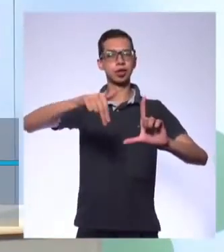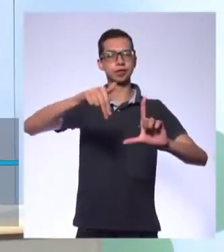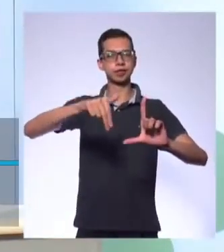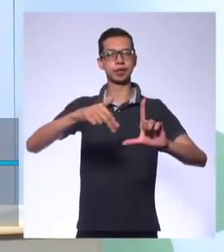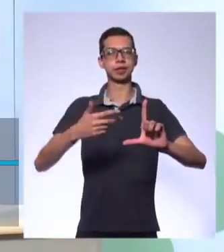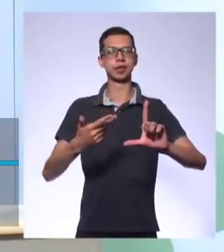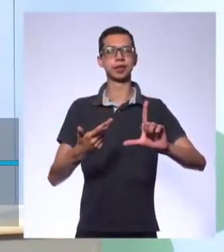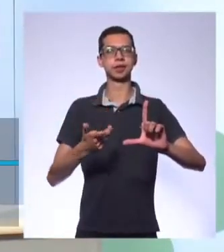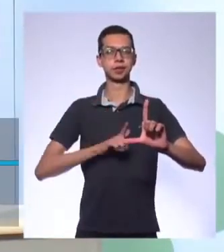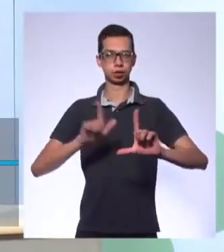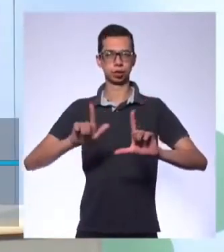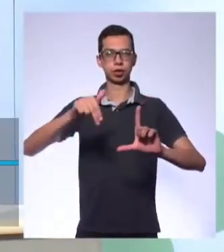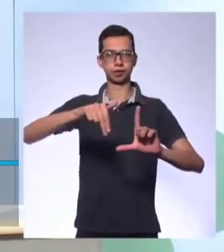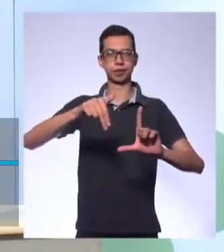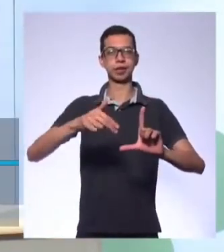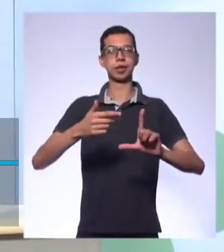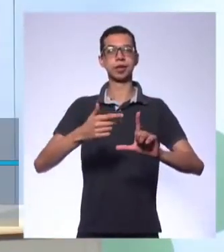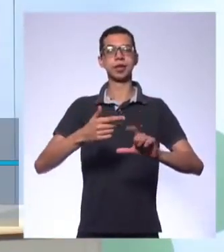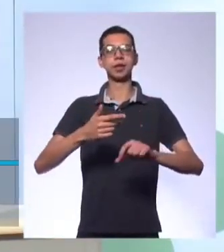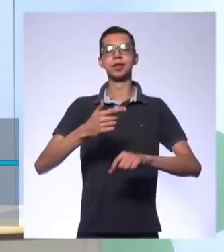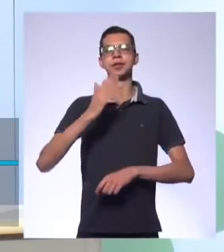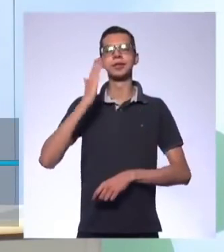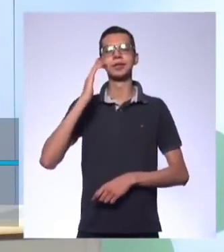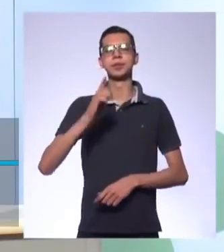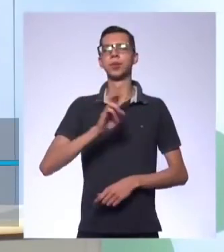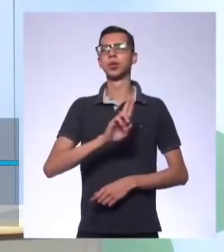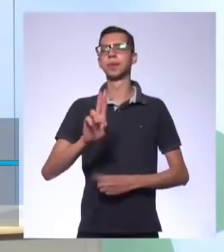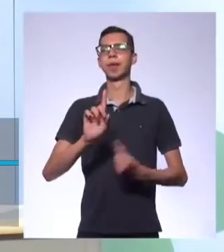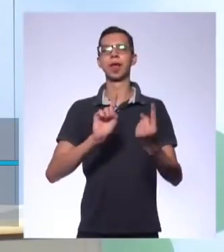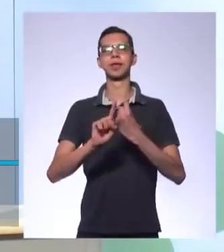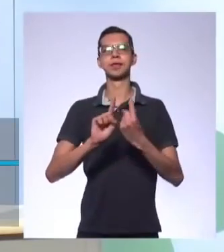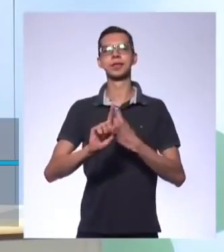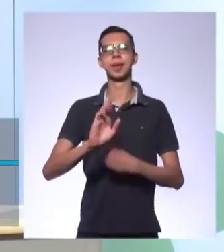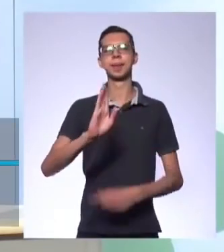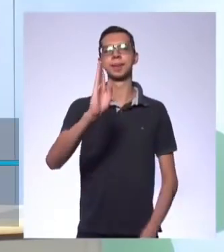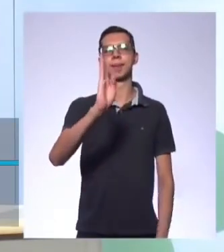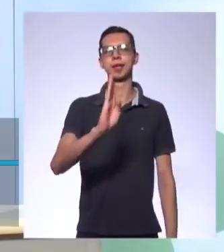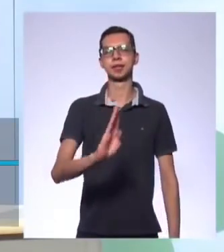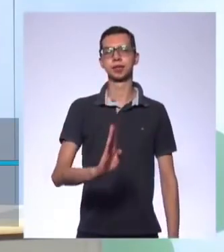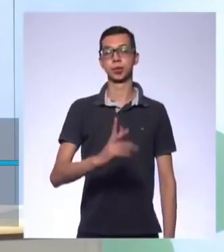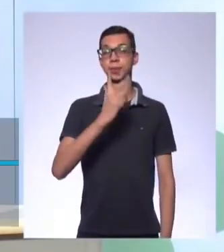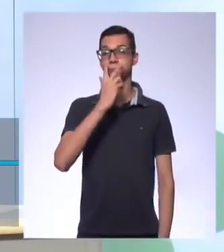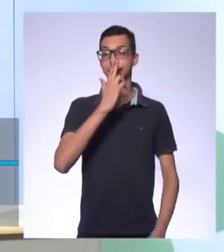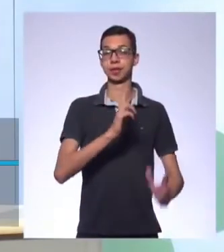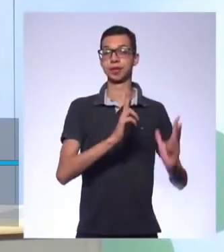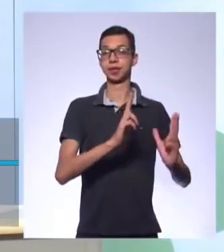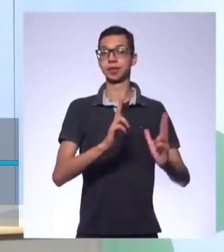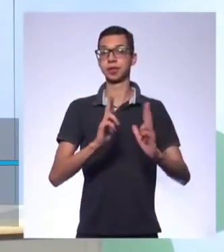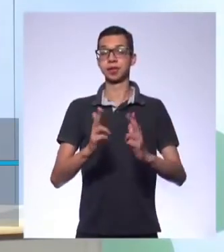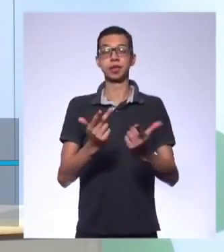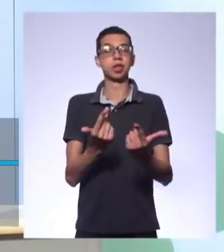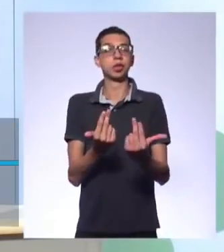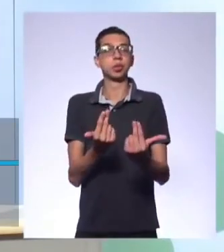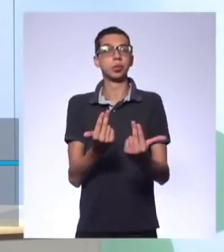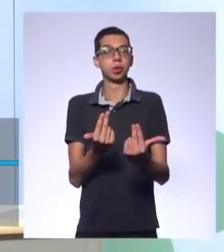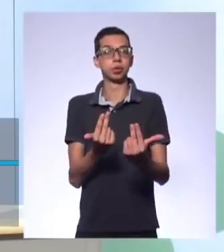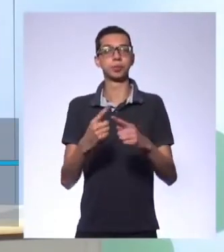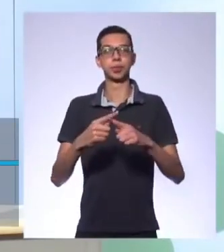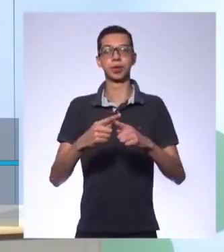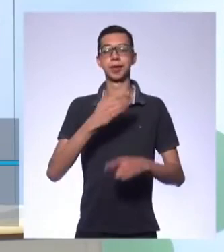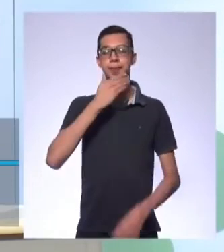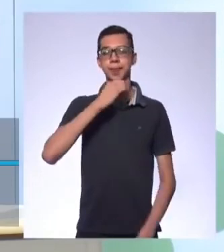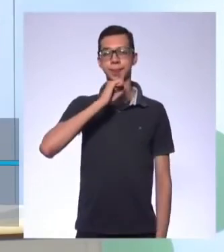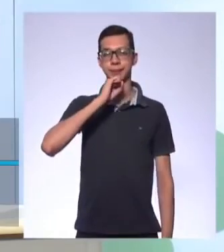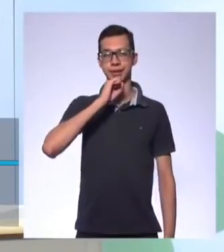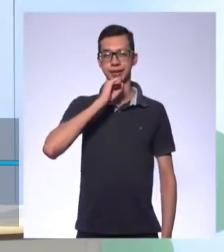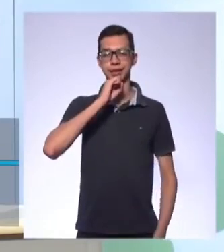que passou um tempo atrás aí, a Avenida Brasil. Ela tem trechos muito parecidos com Hamlet, que é o pai assassinado